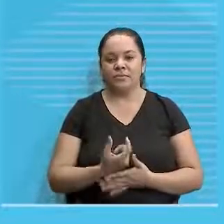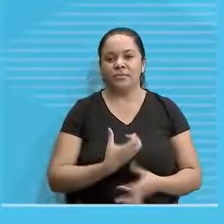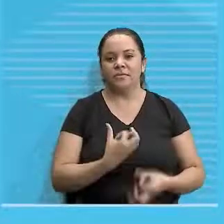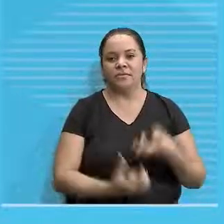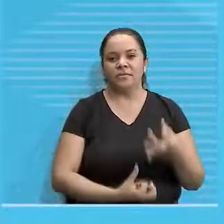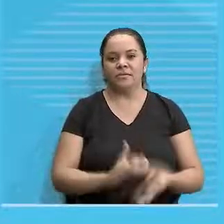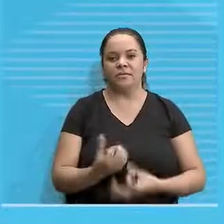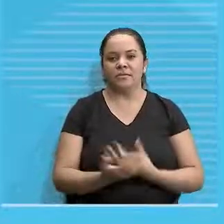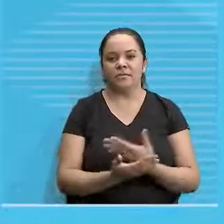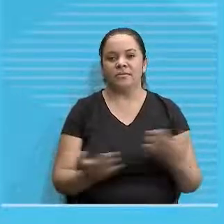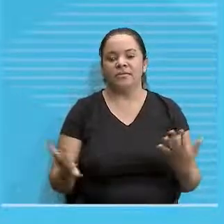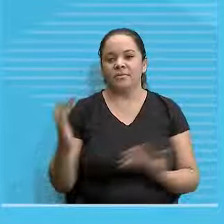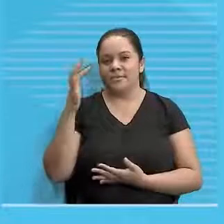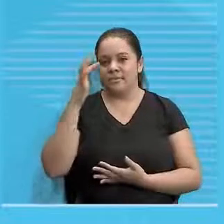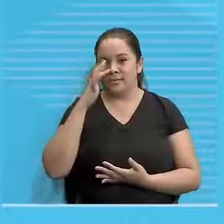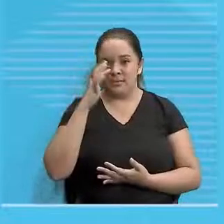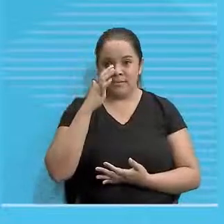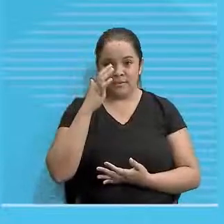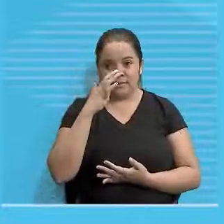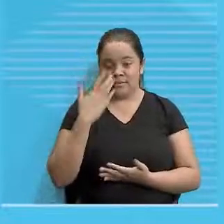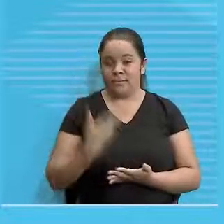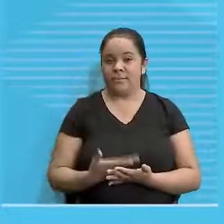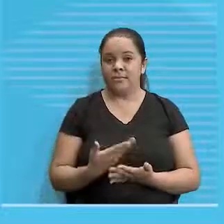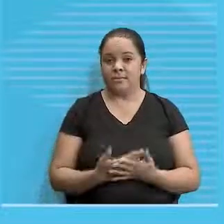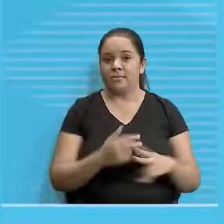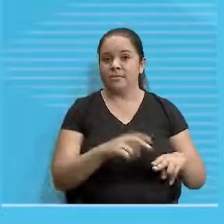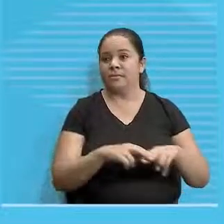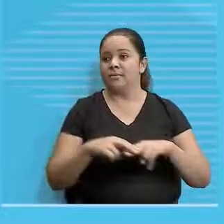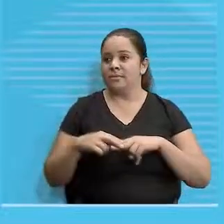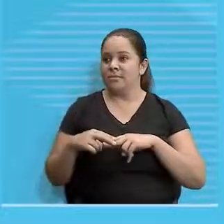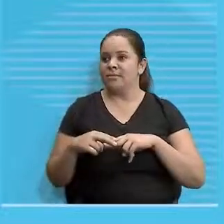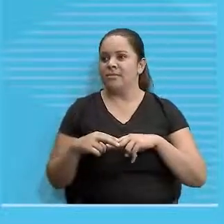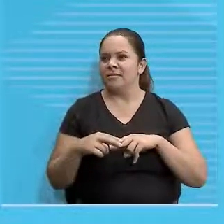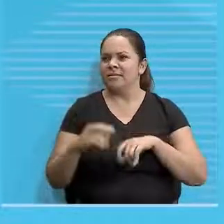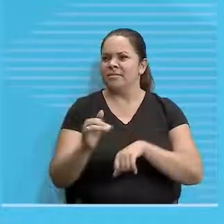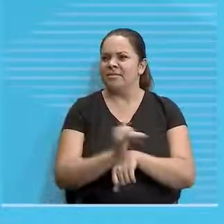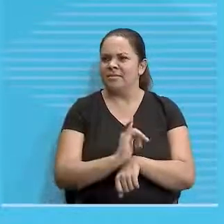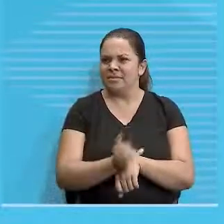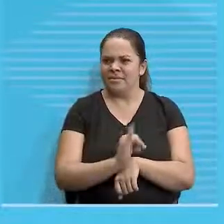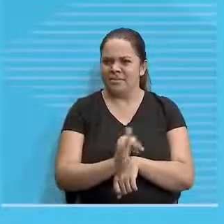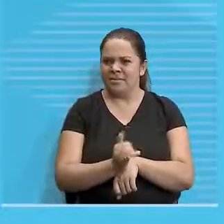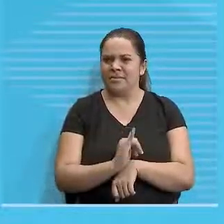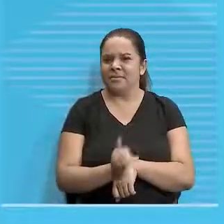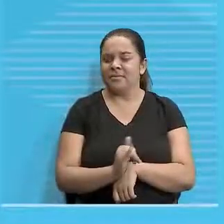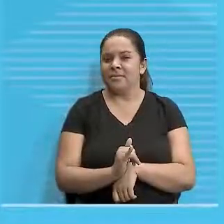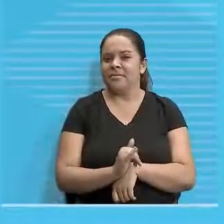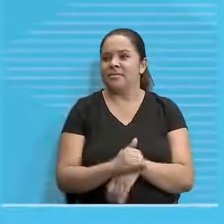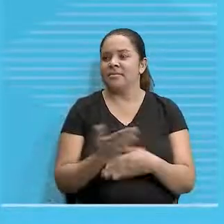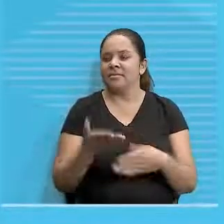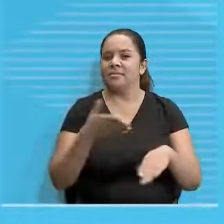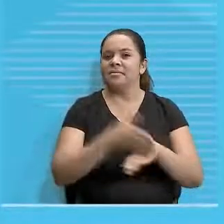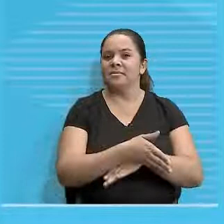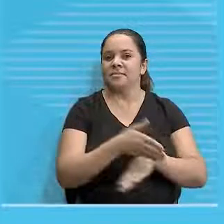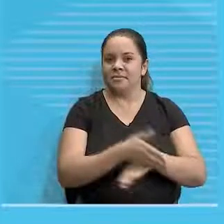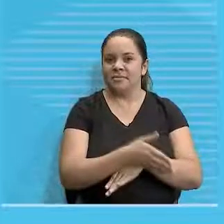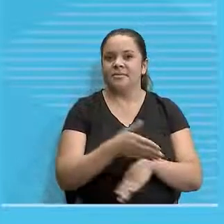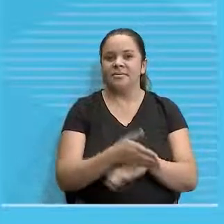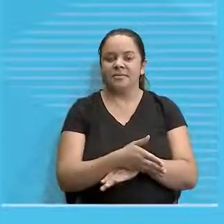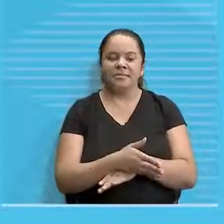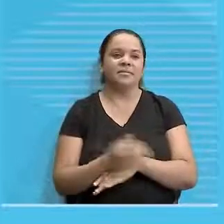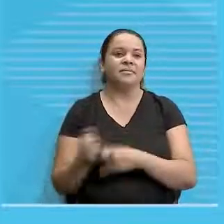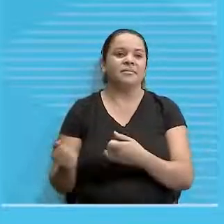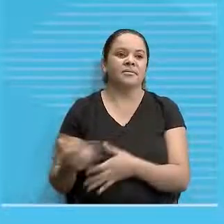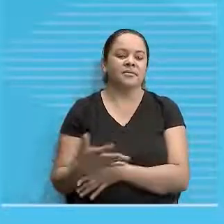aula através do nosso canal no YouTube, por favor, apareçam aqui no nosso bate-papo, me mandem aqui